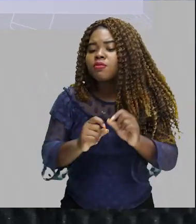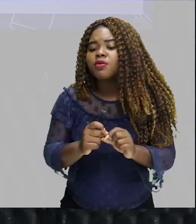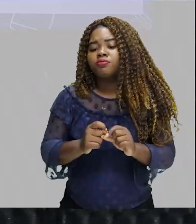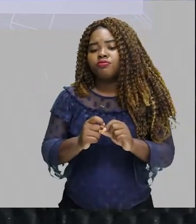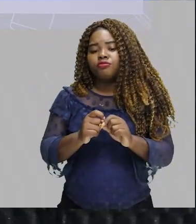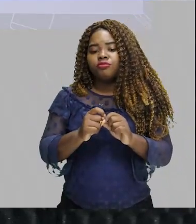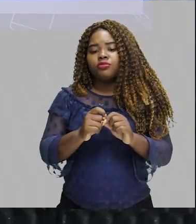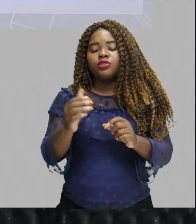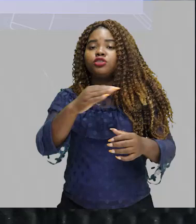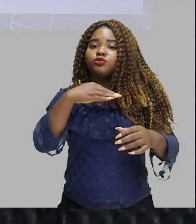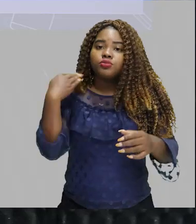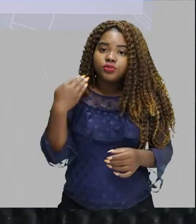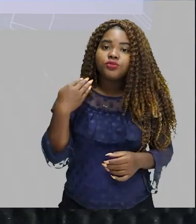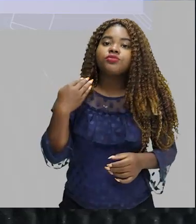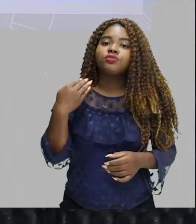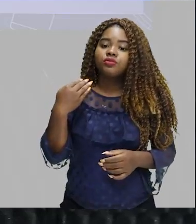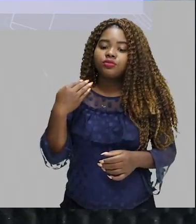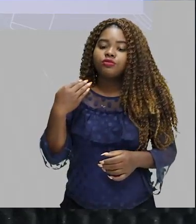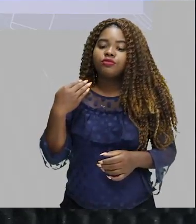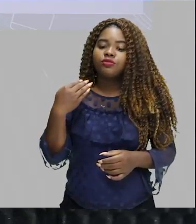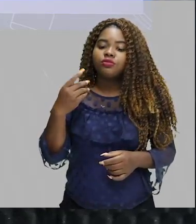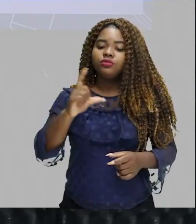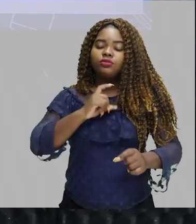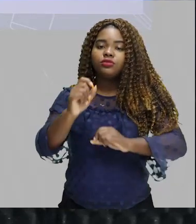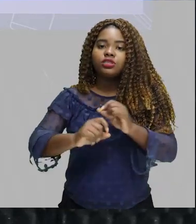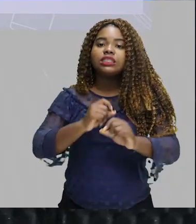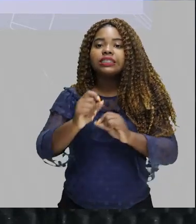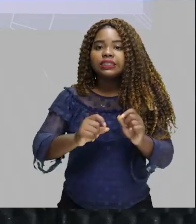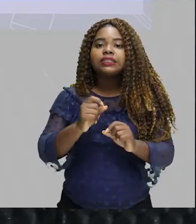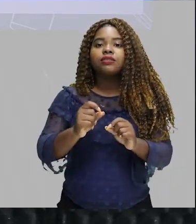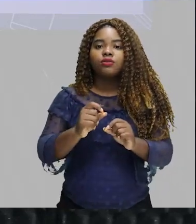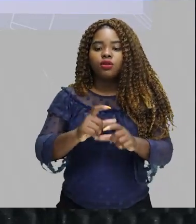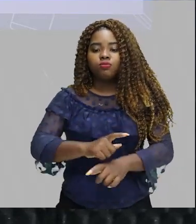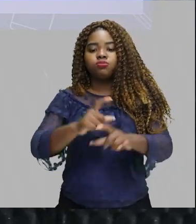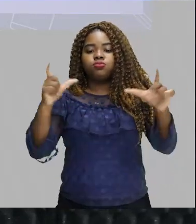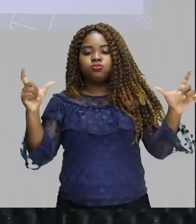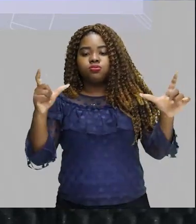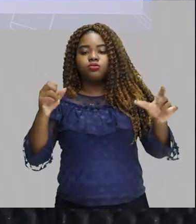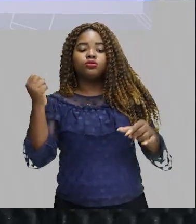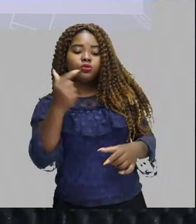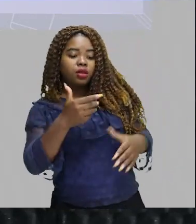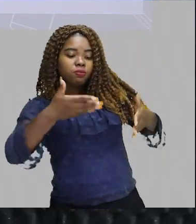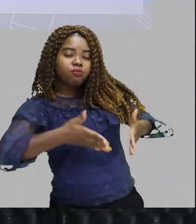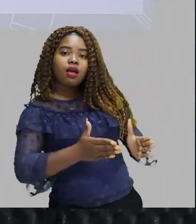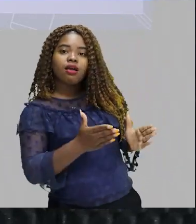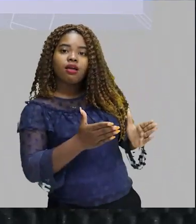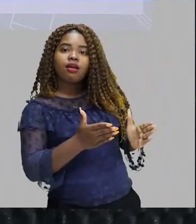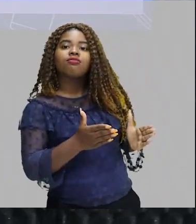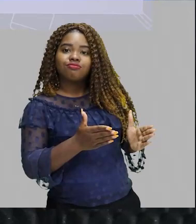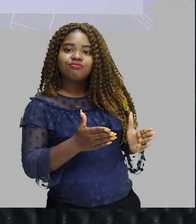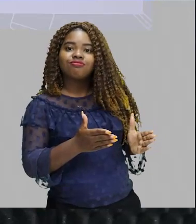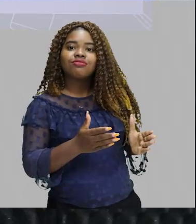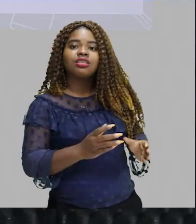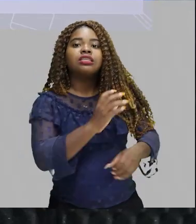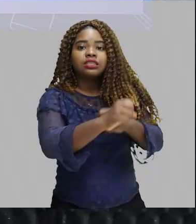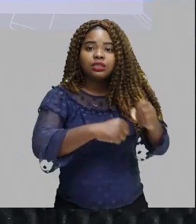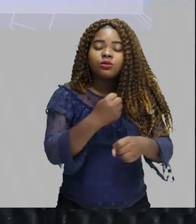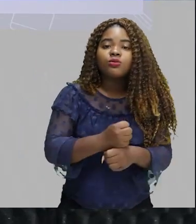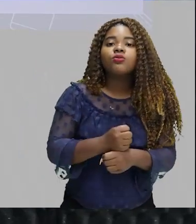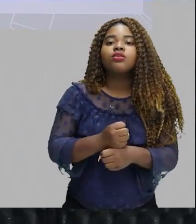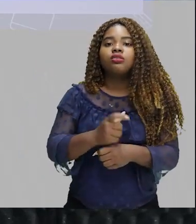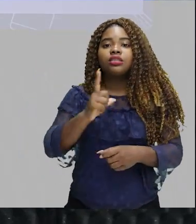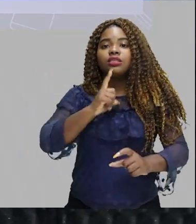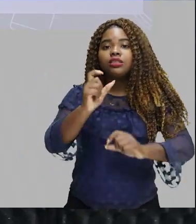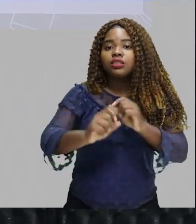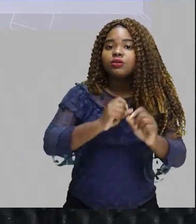de mortalidade começar a superar a taxa de nascidos. Ou seja, nós podemos ter um ano onde vão morrer mais pessoas do que nascer.